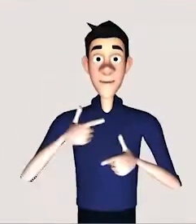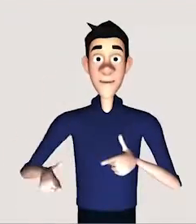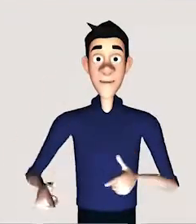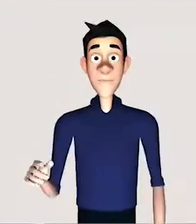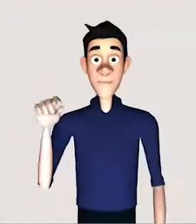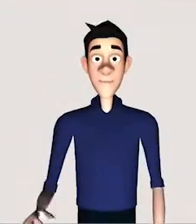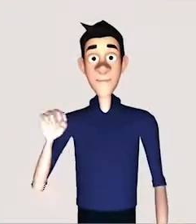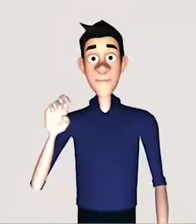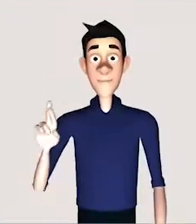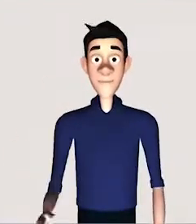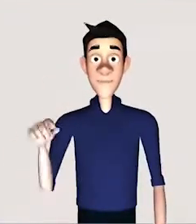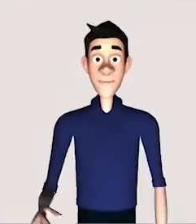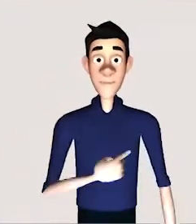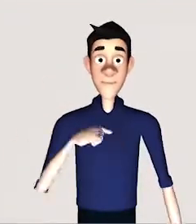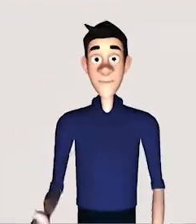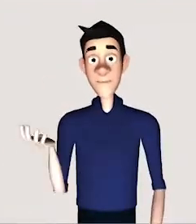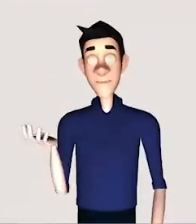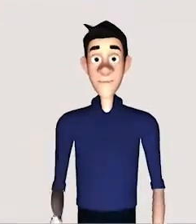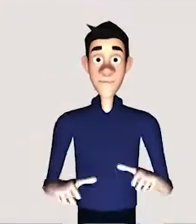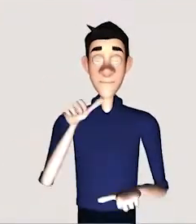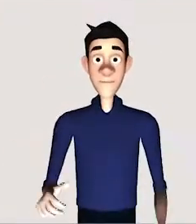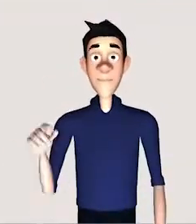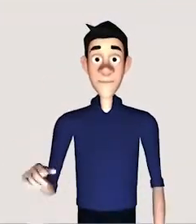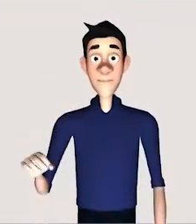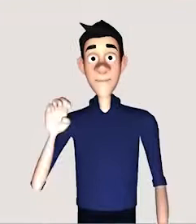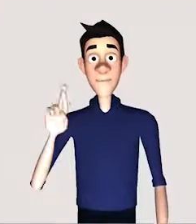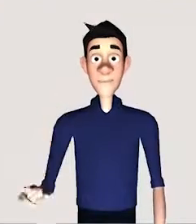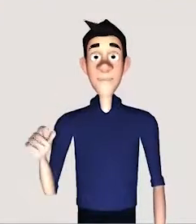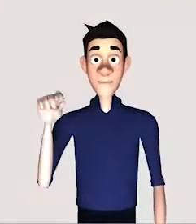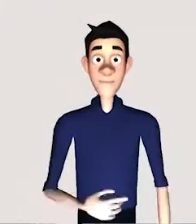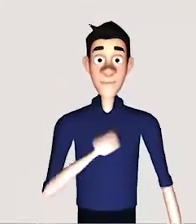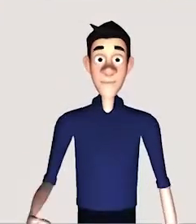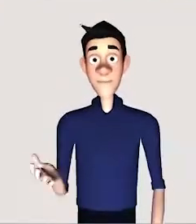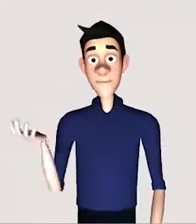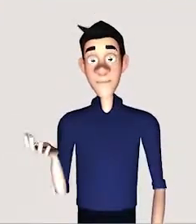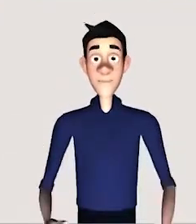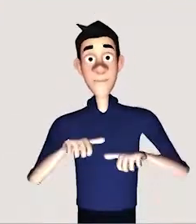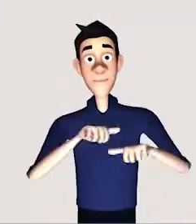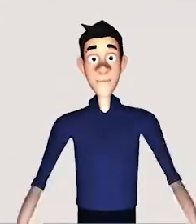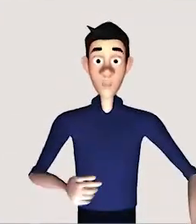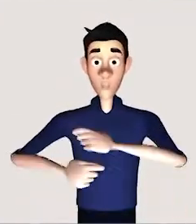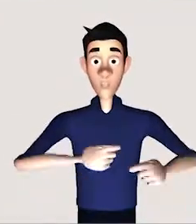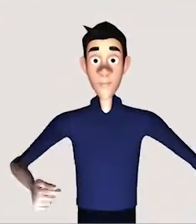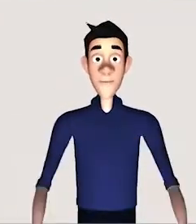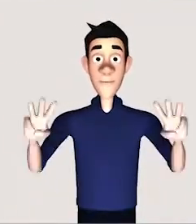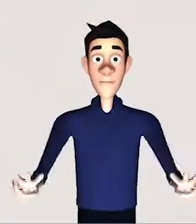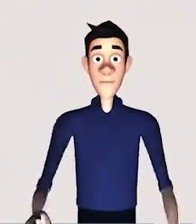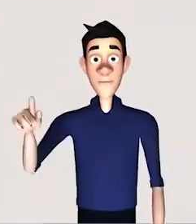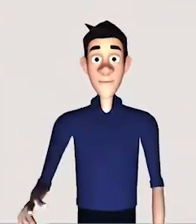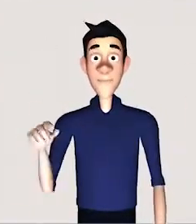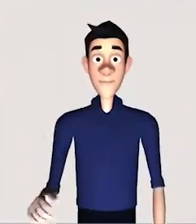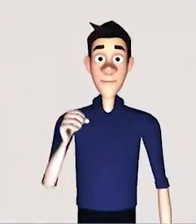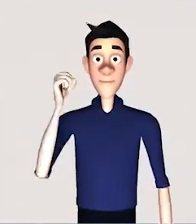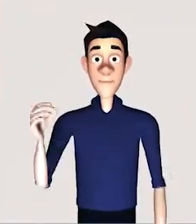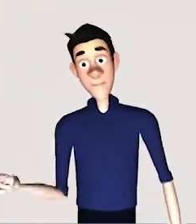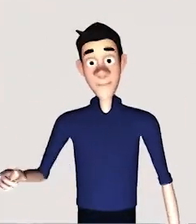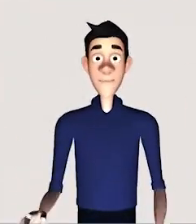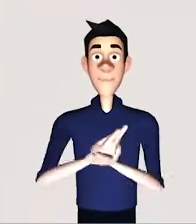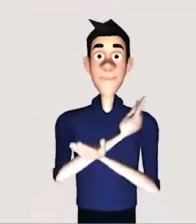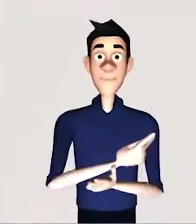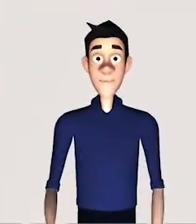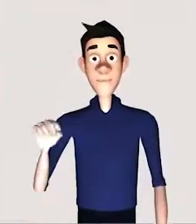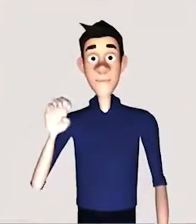definir e selecionar a amostra e escolher as técnicas tanto para a coleta dos dados, como para